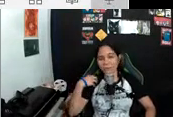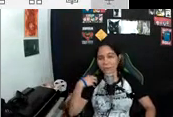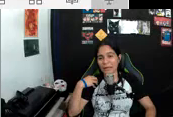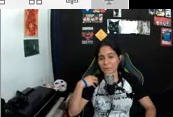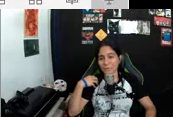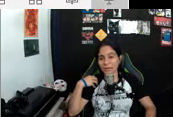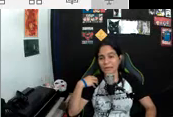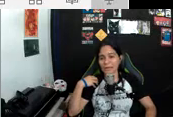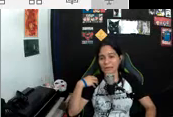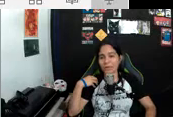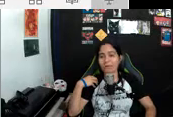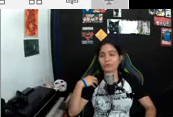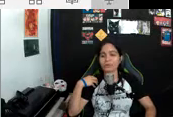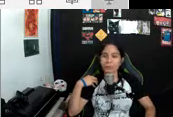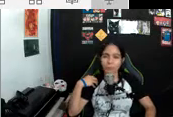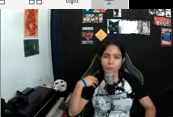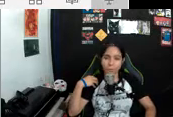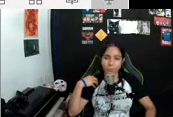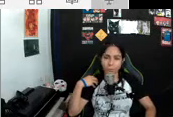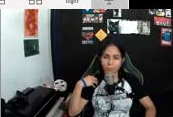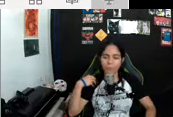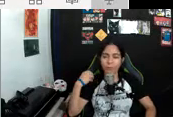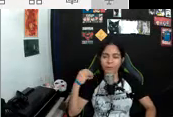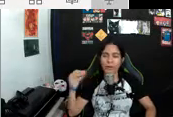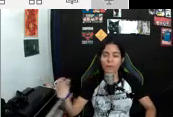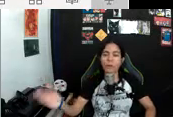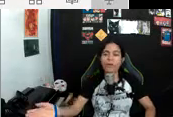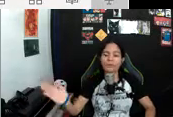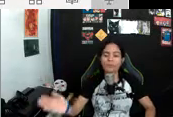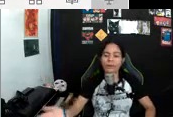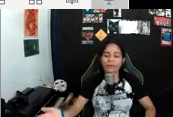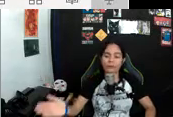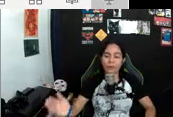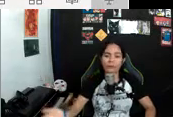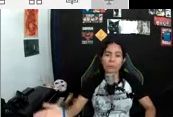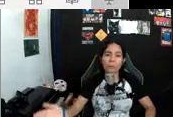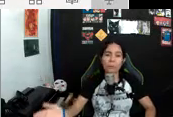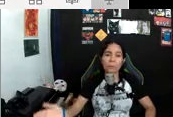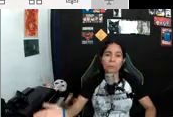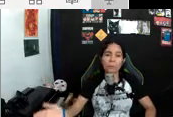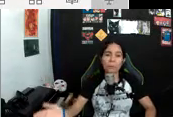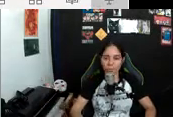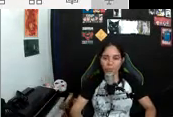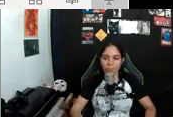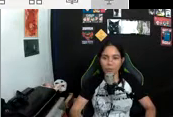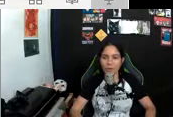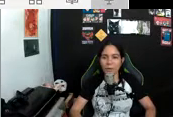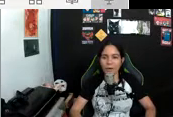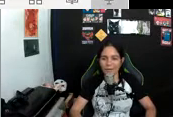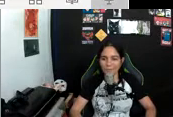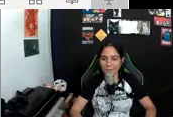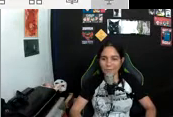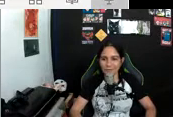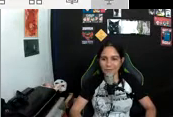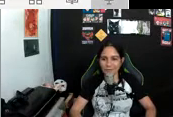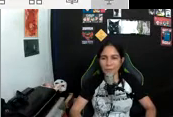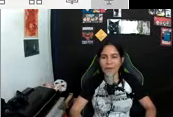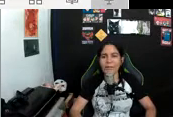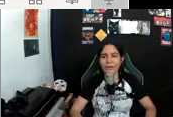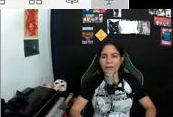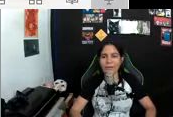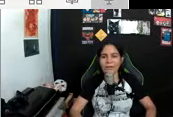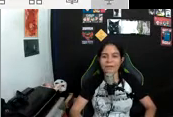eu particularmente, eu acho muito pouco. Porque quanto menor for a